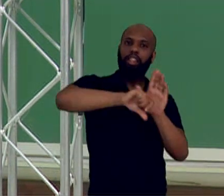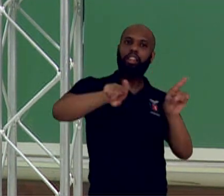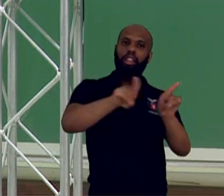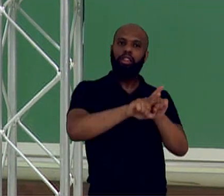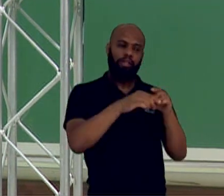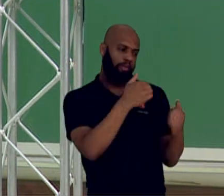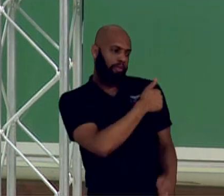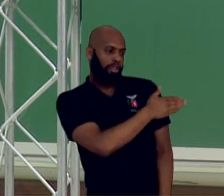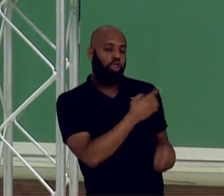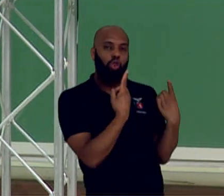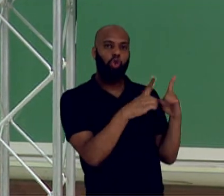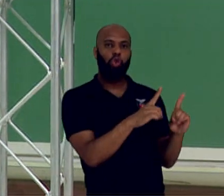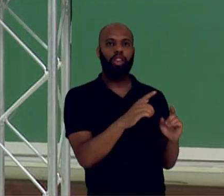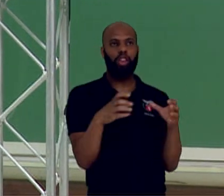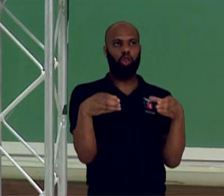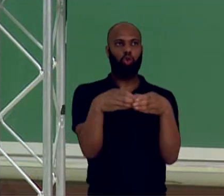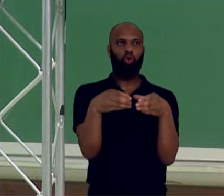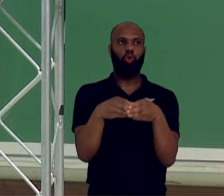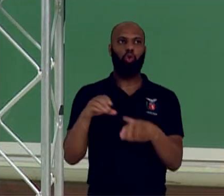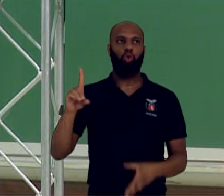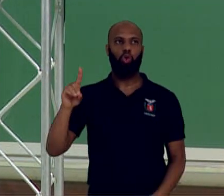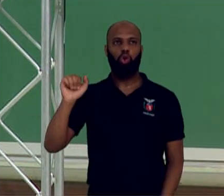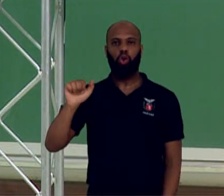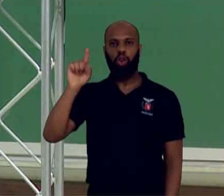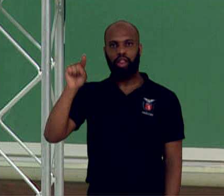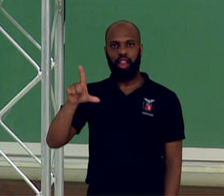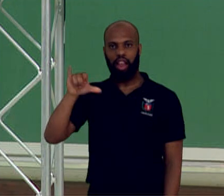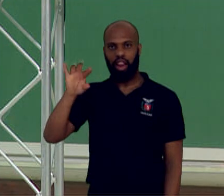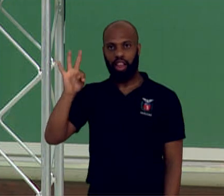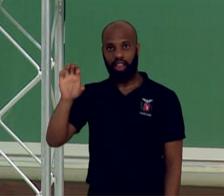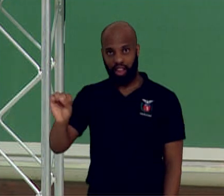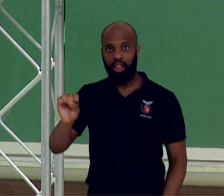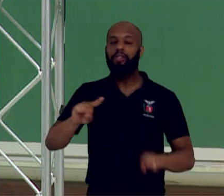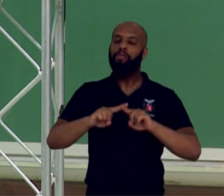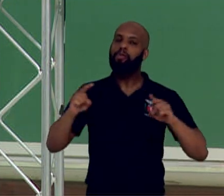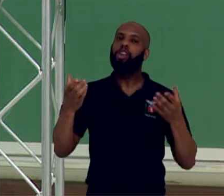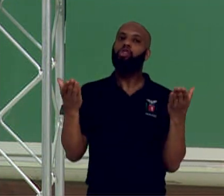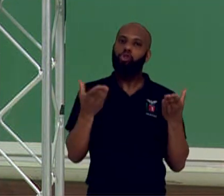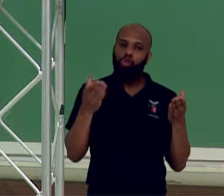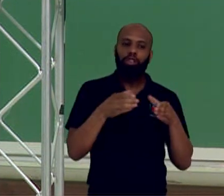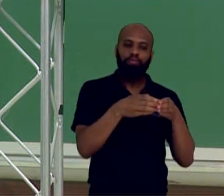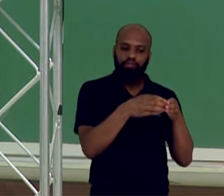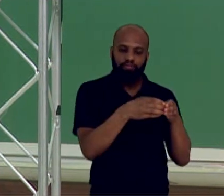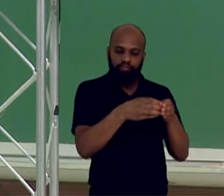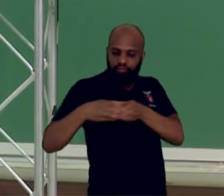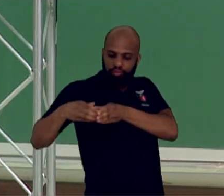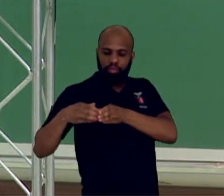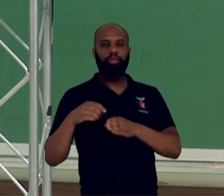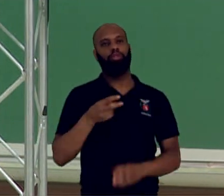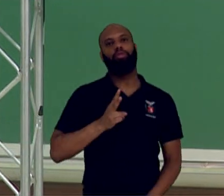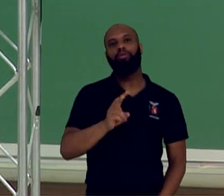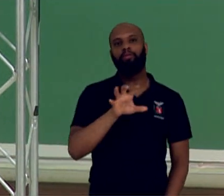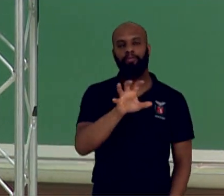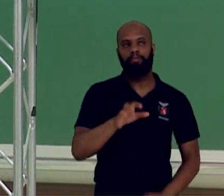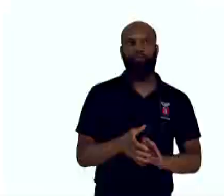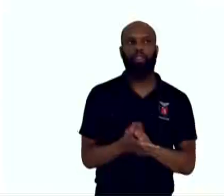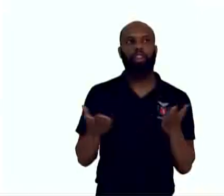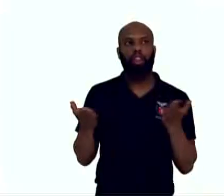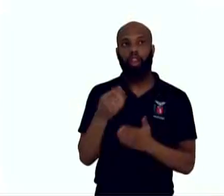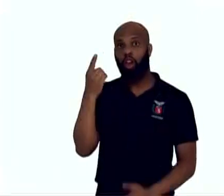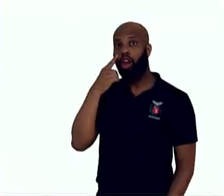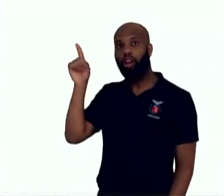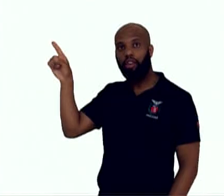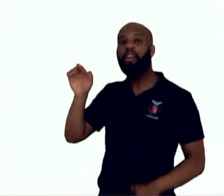Dalits. Por mais que hoje não pode ter essa divisão de castas, mas acontece. Como vocês vão observar, nessa próxima fotografia